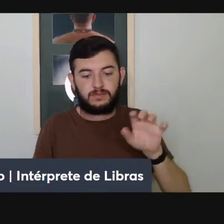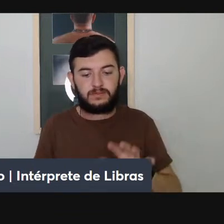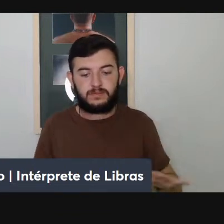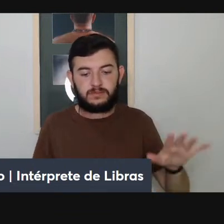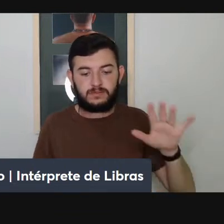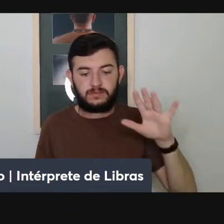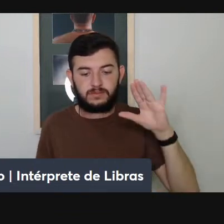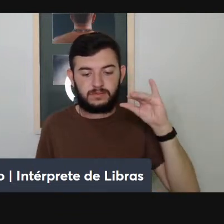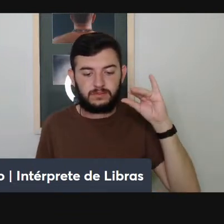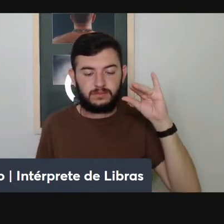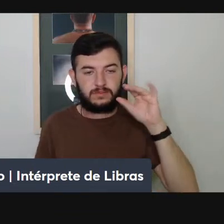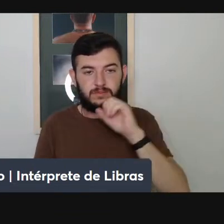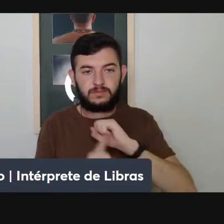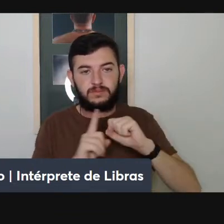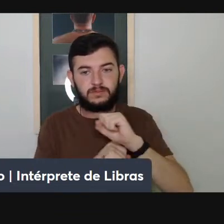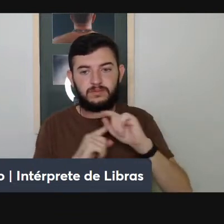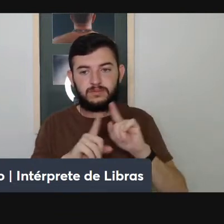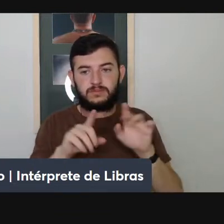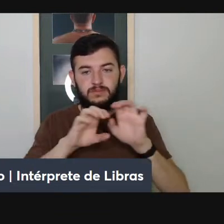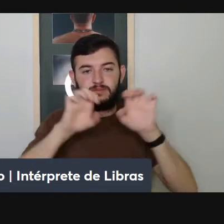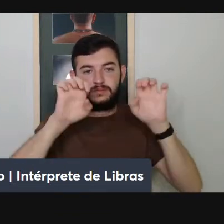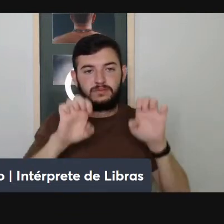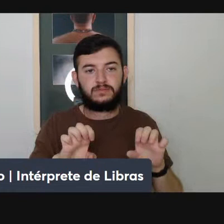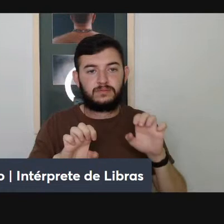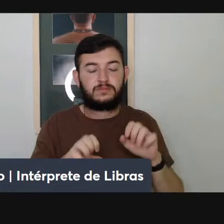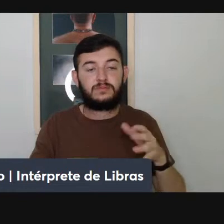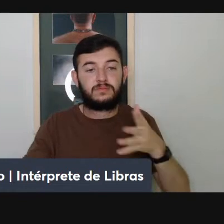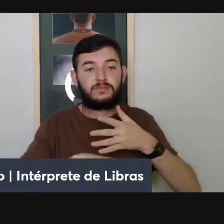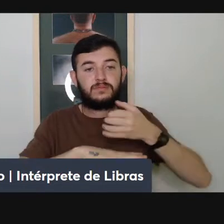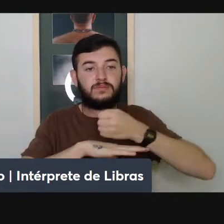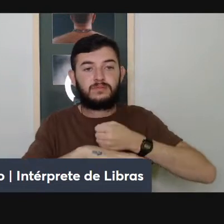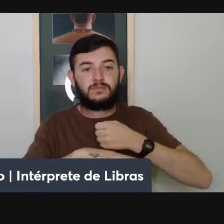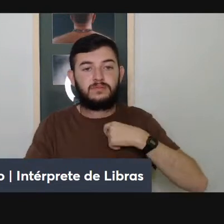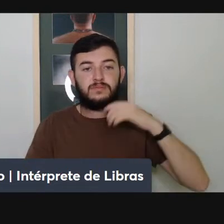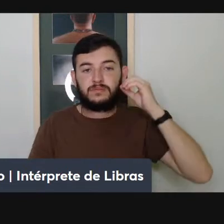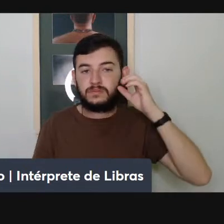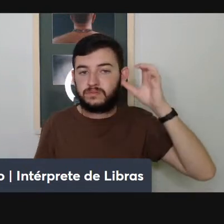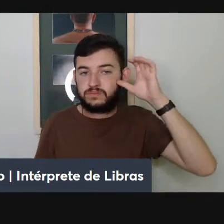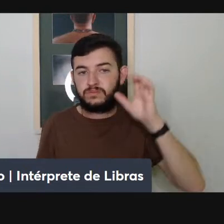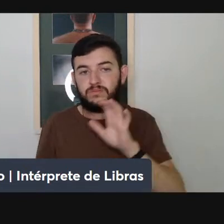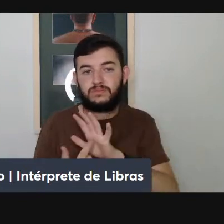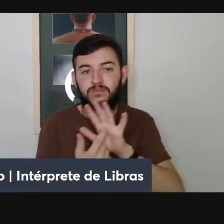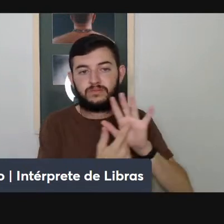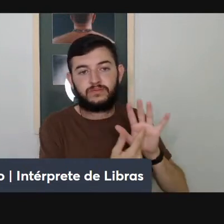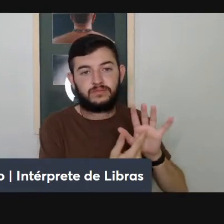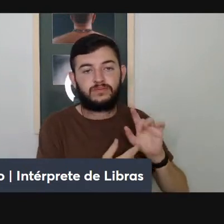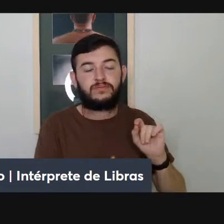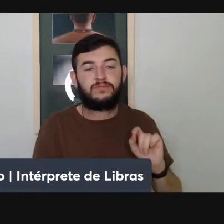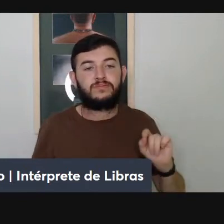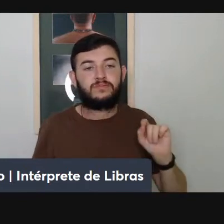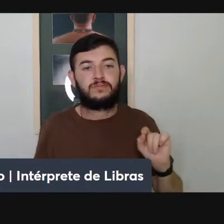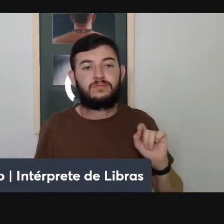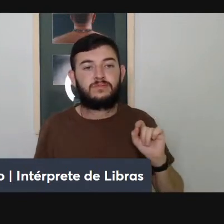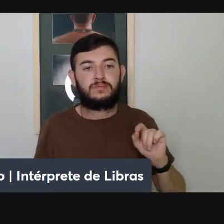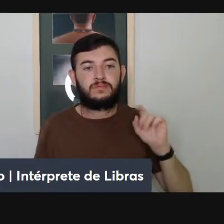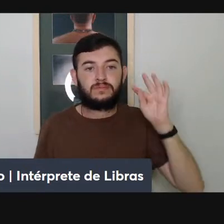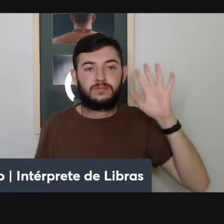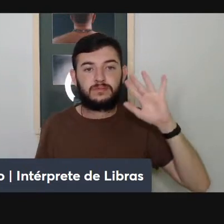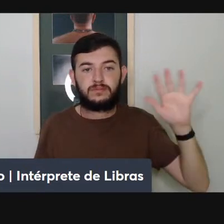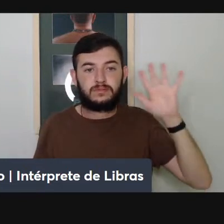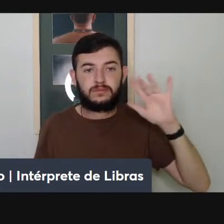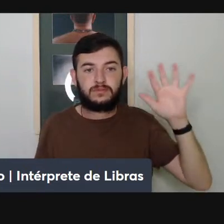dominantes e às estruturas coloniais do conhecimento, demonstrando, entre outros, que teorias da globalização